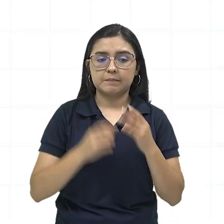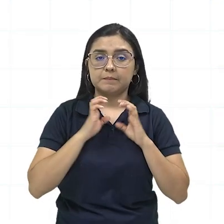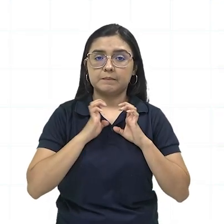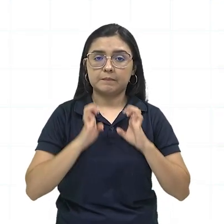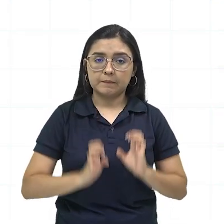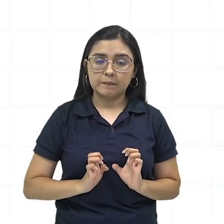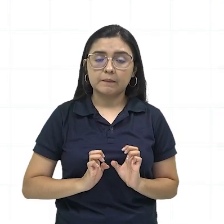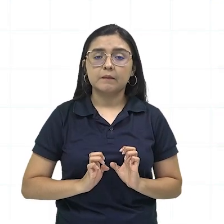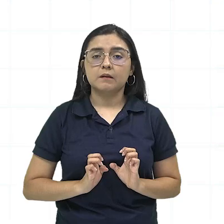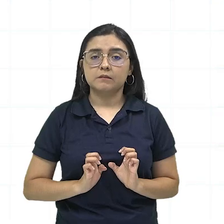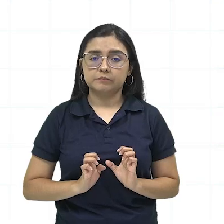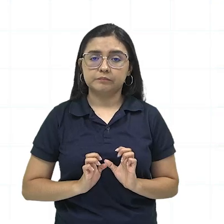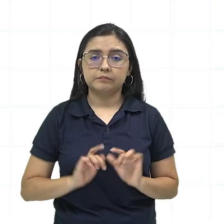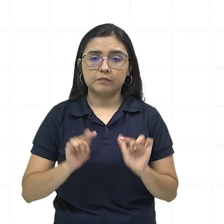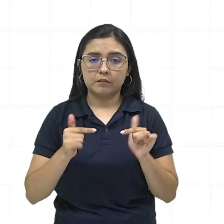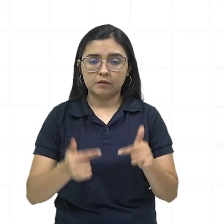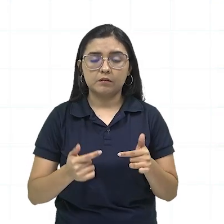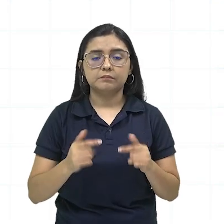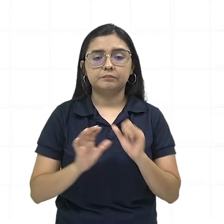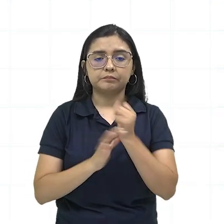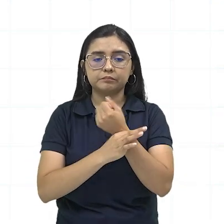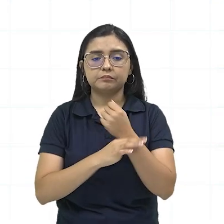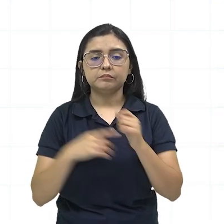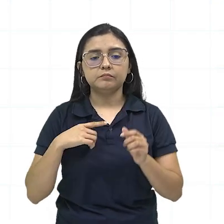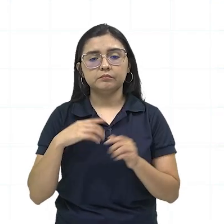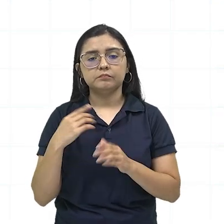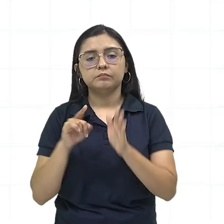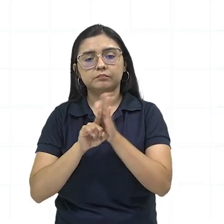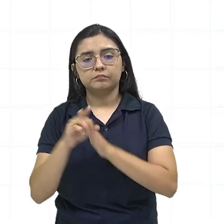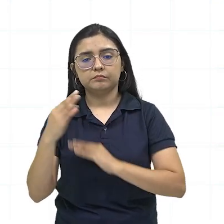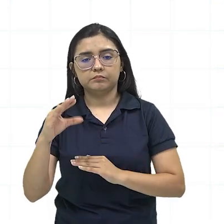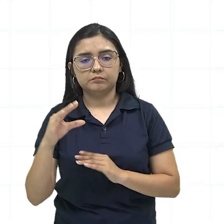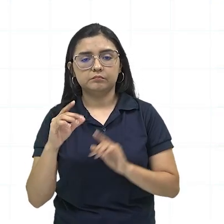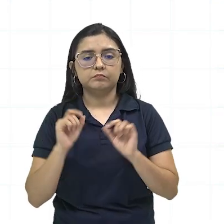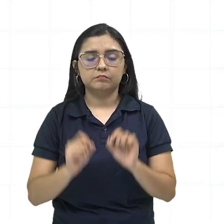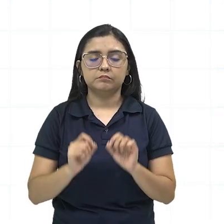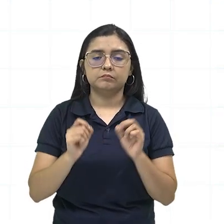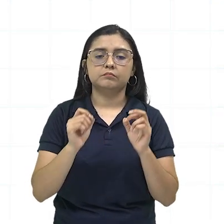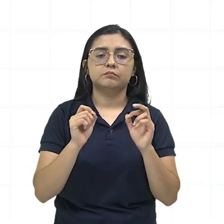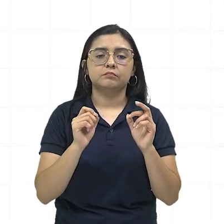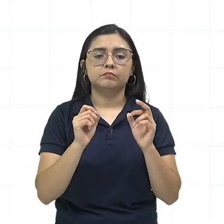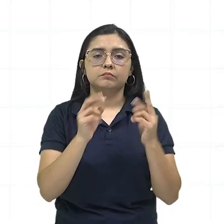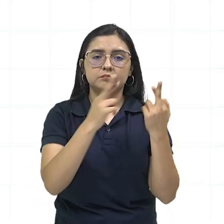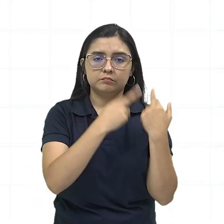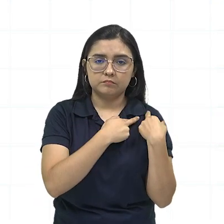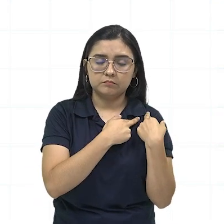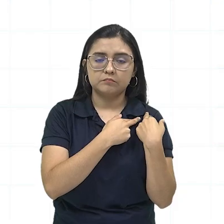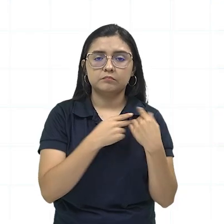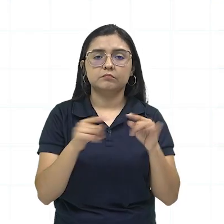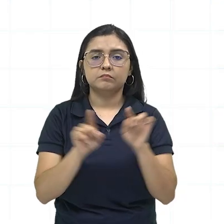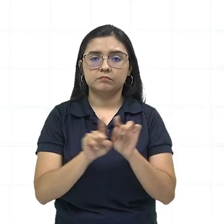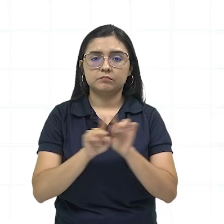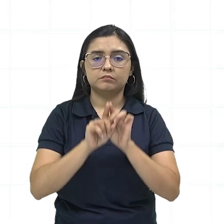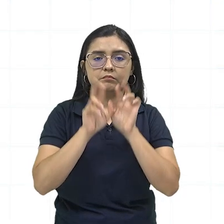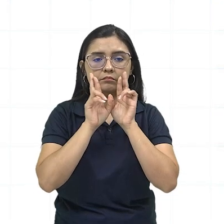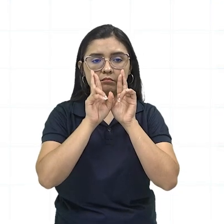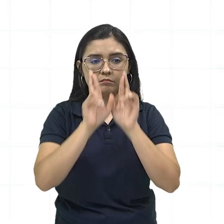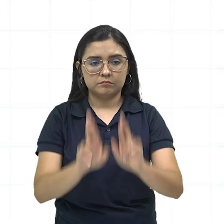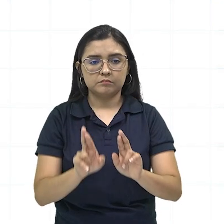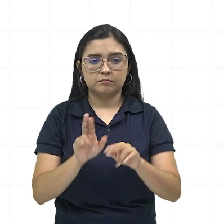são essenciais para garantir que a pesquisa científica seja realizada de forma responsável e